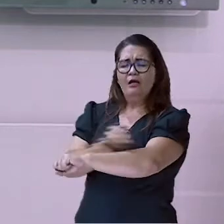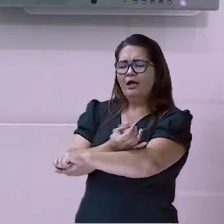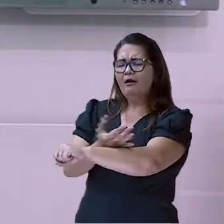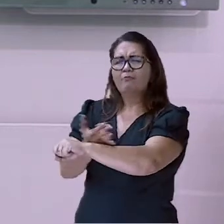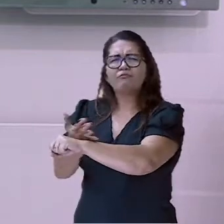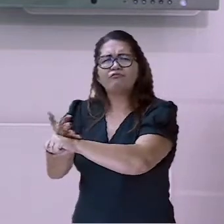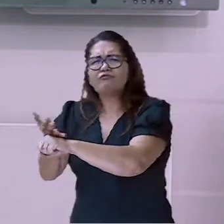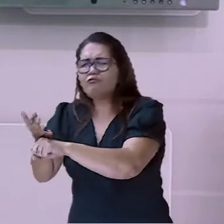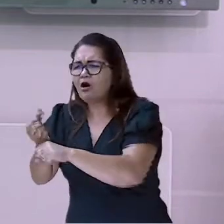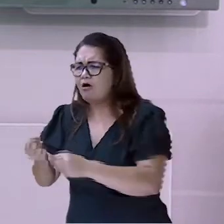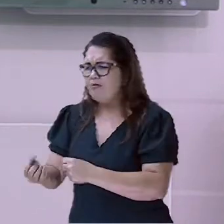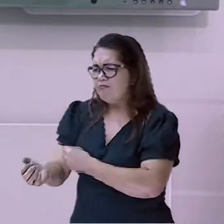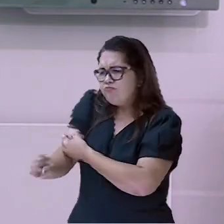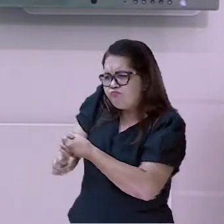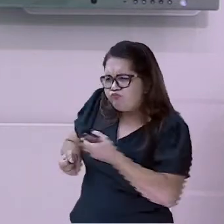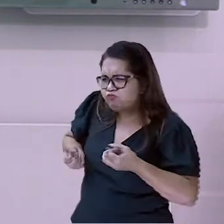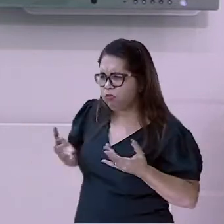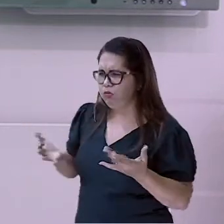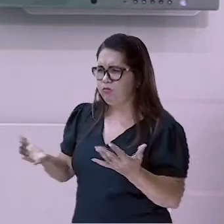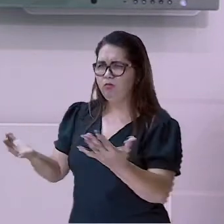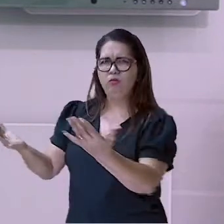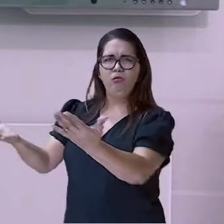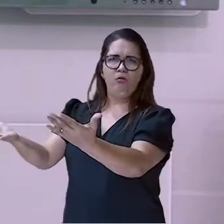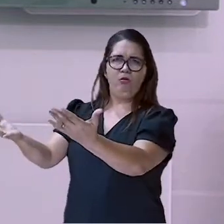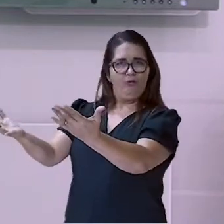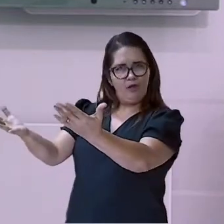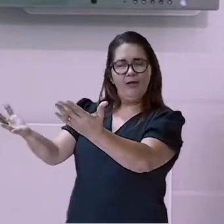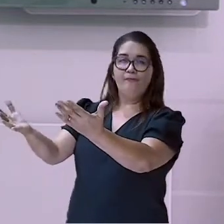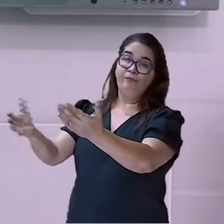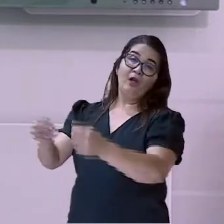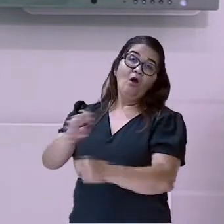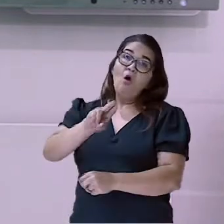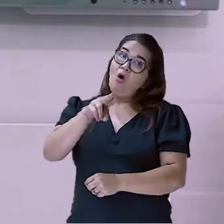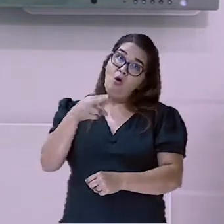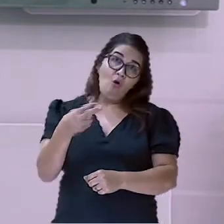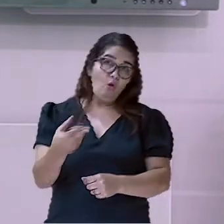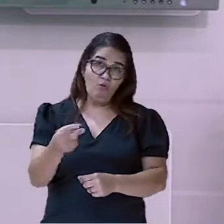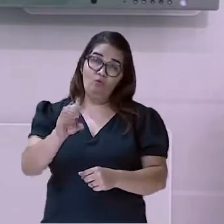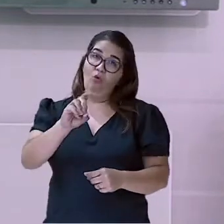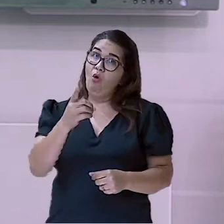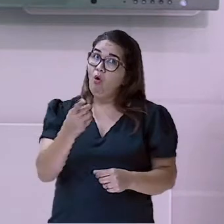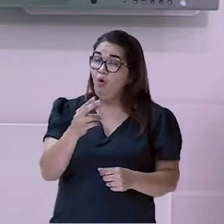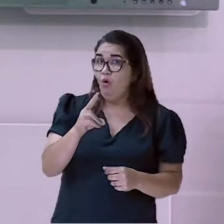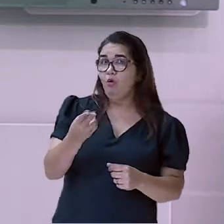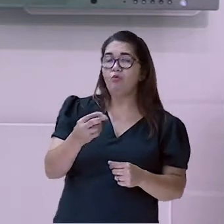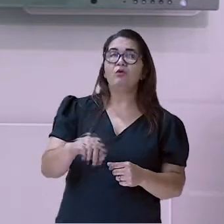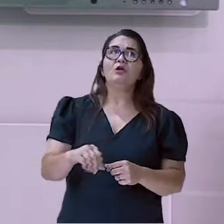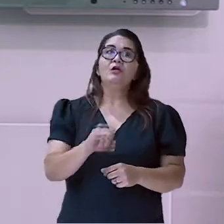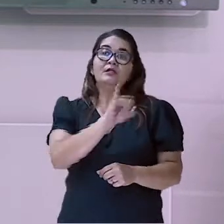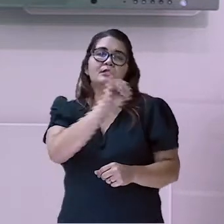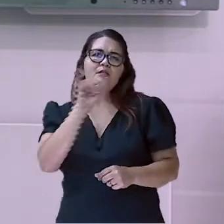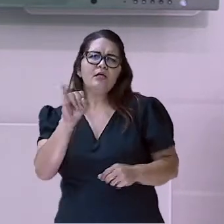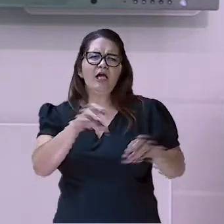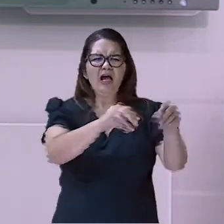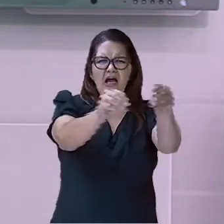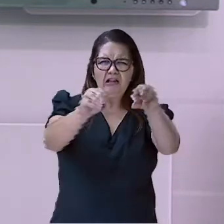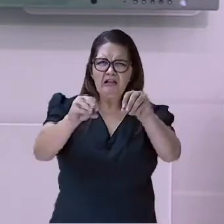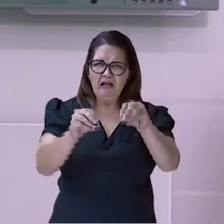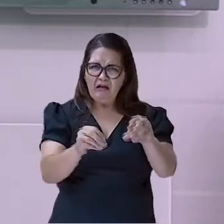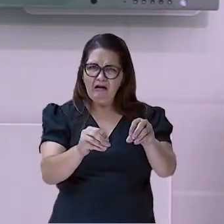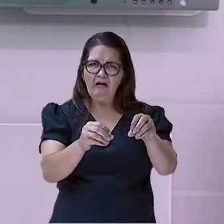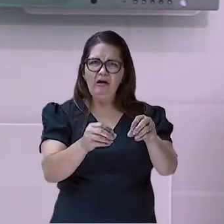água, ele não tem muito nutriente, ele não tem muitos sais minerais, então talvez você não vai ter uma vegetação muito boa, uma vegetação, por